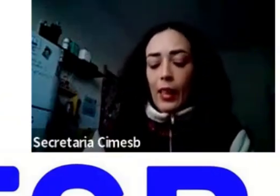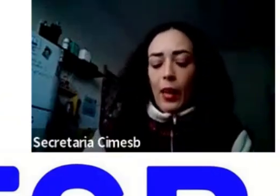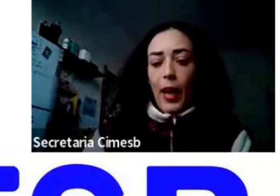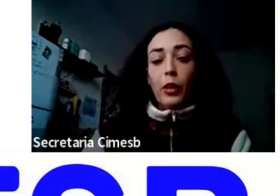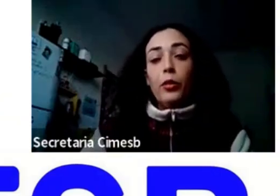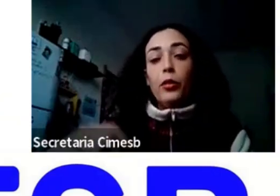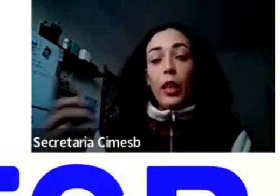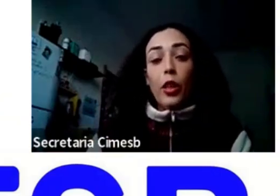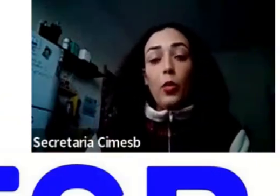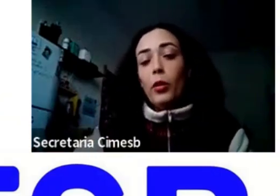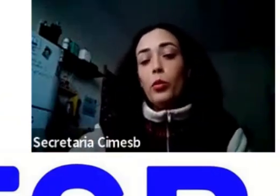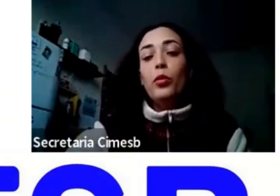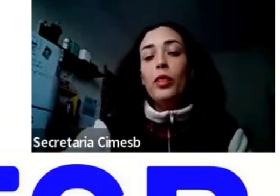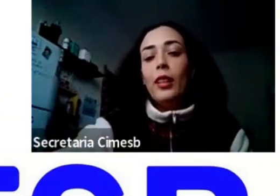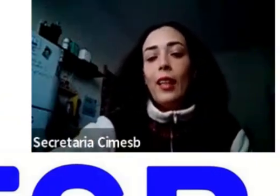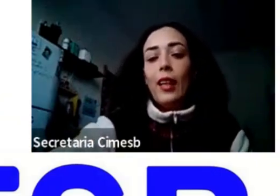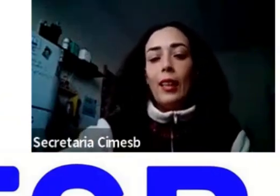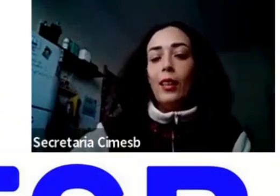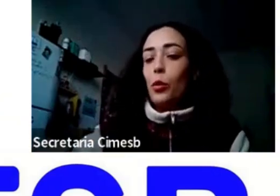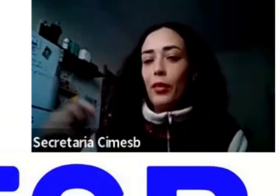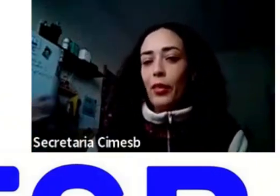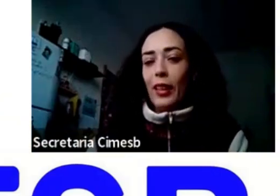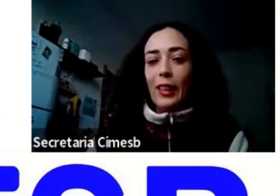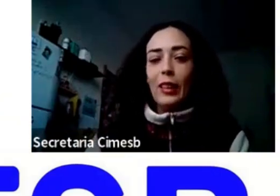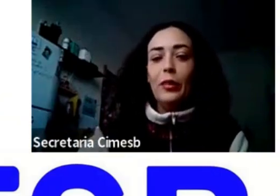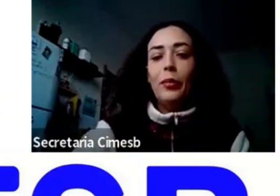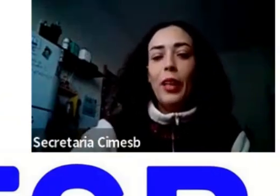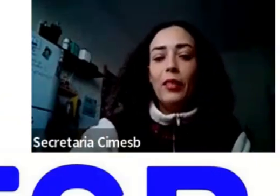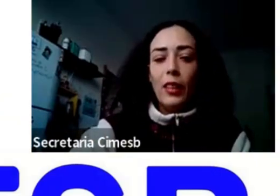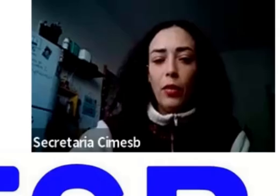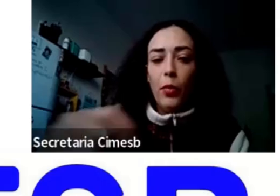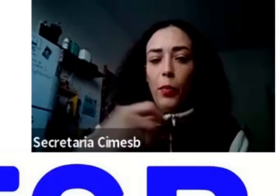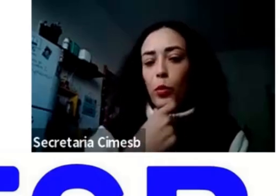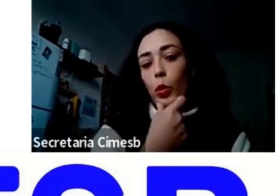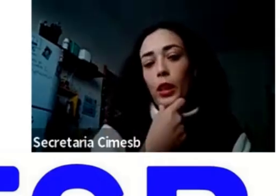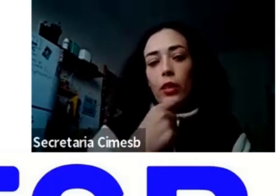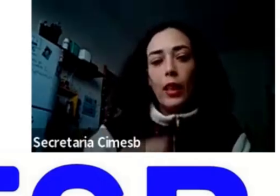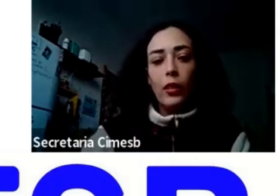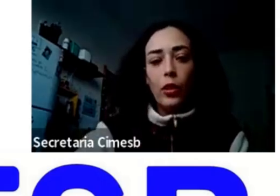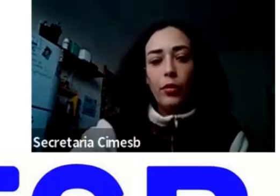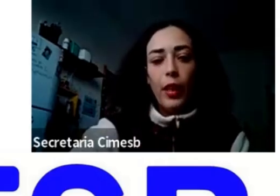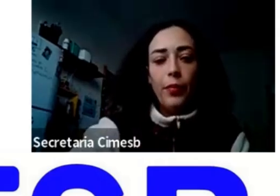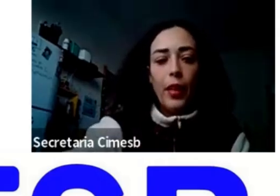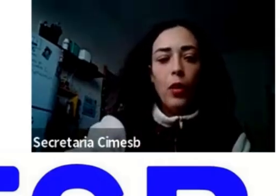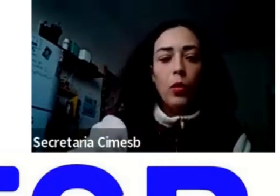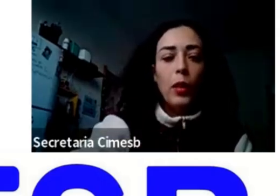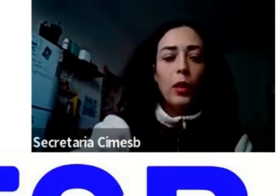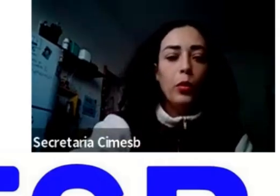ali abaixo? Gente, alguma dúvida até aqui? Eu estou aqui falando, mas vocês vão me pontuando se caso